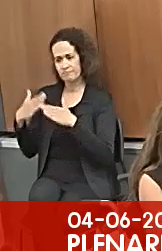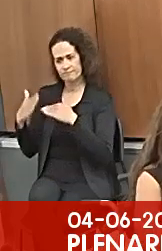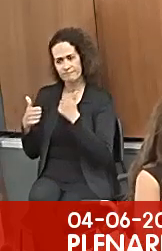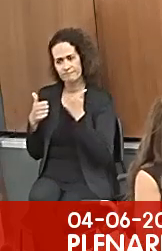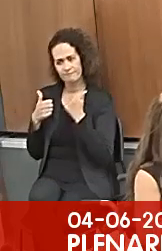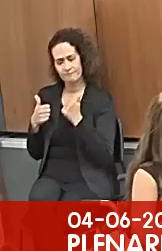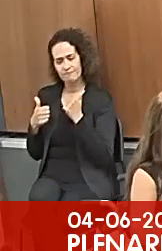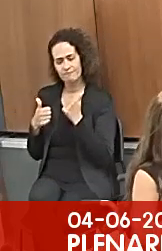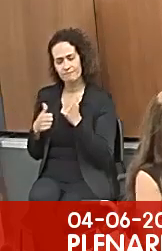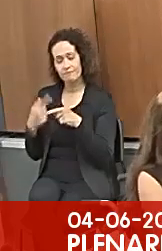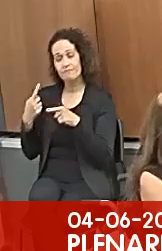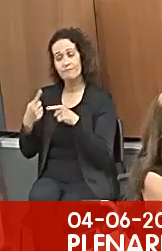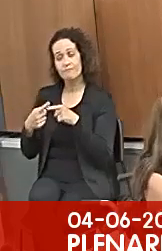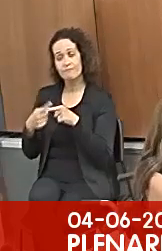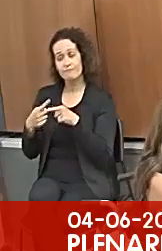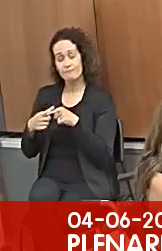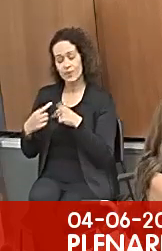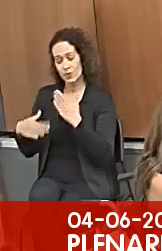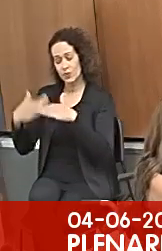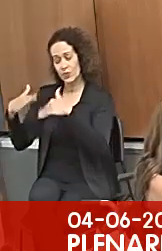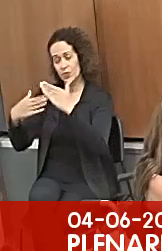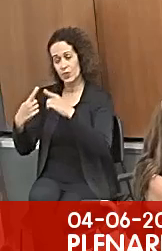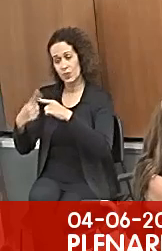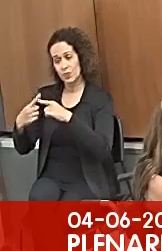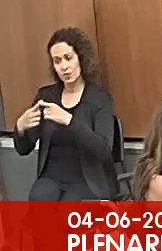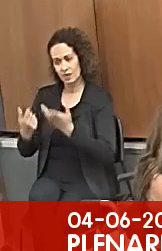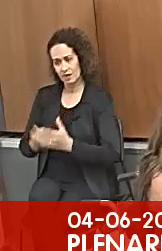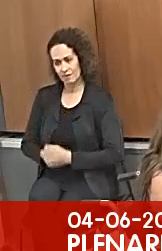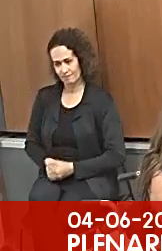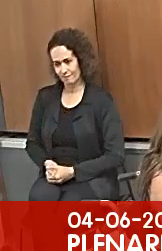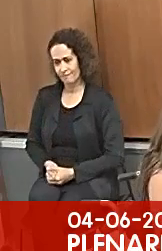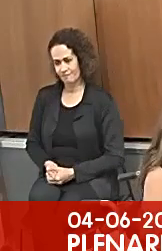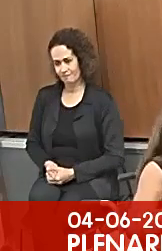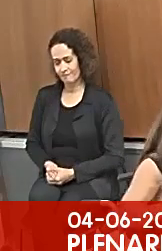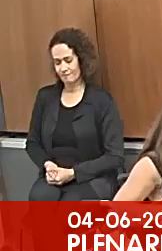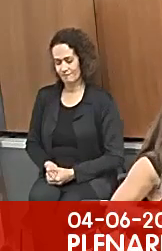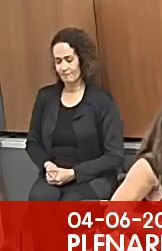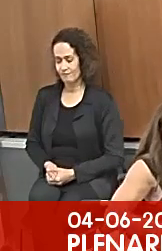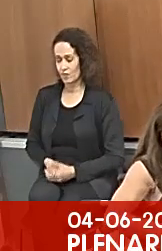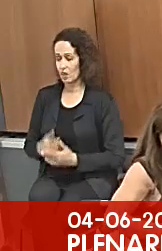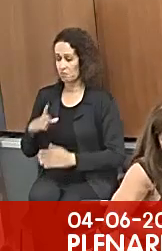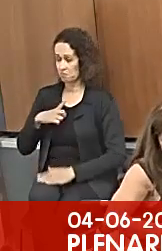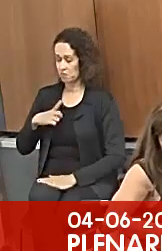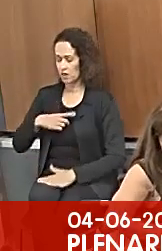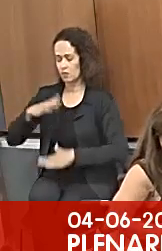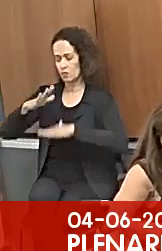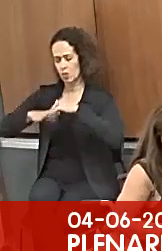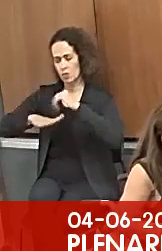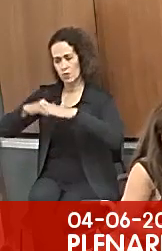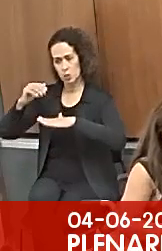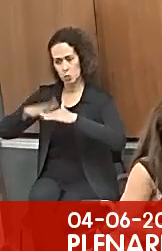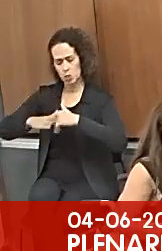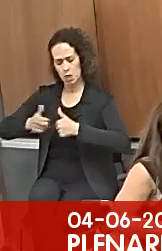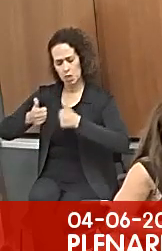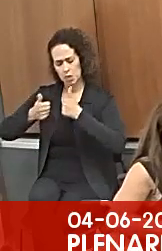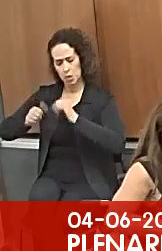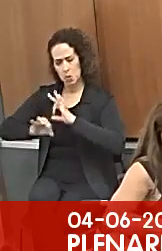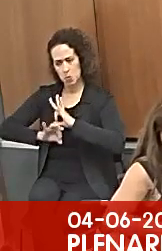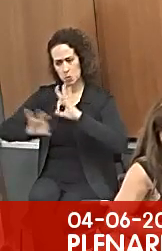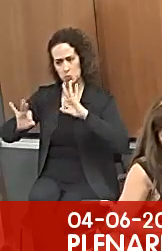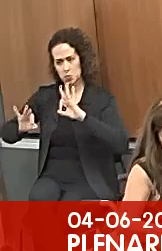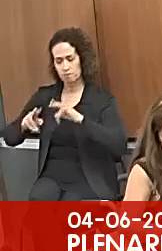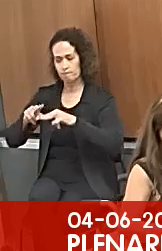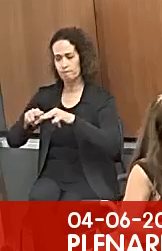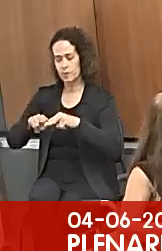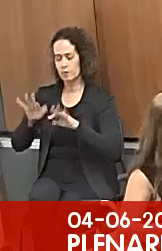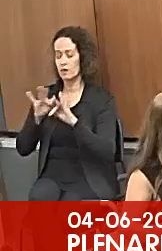E sabem por que a Maria teve essa evolução? Porque ela foi exigida por profissionais qualificados. E é isso que a nossa